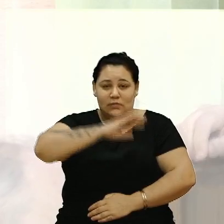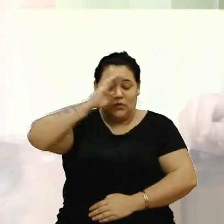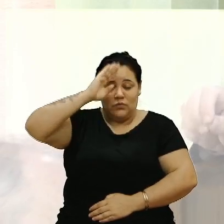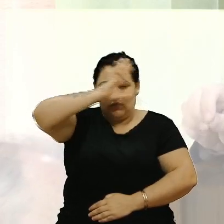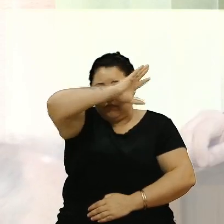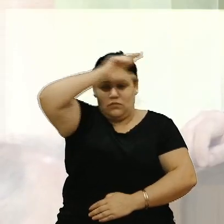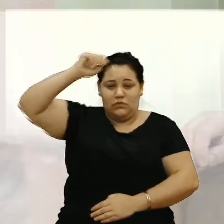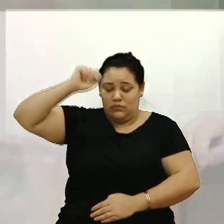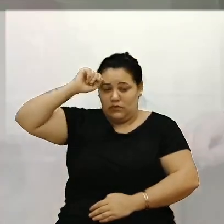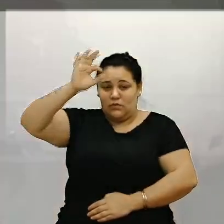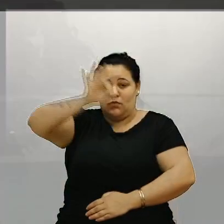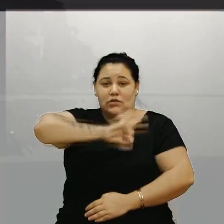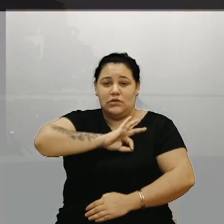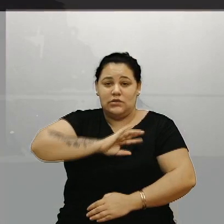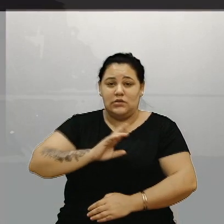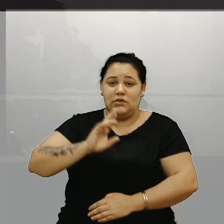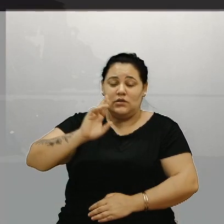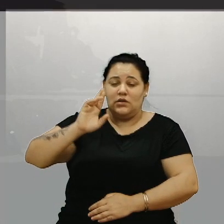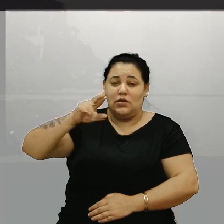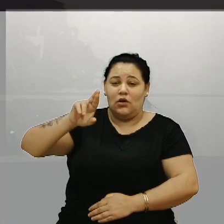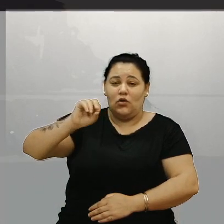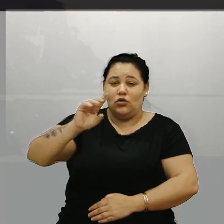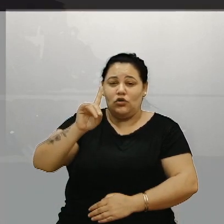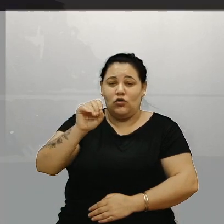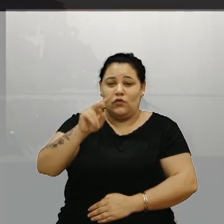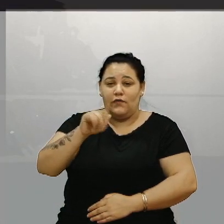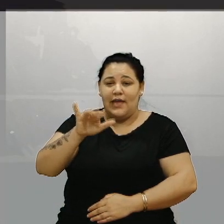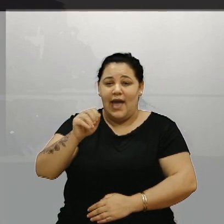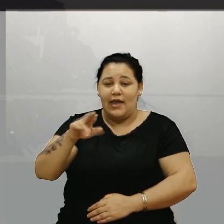Municipal, a Polícia Rodoviária Federal, a Defesa Civil.